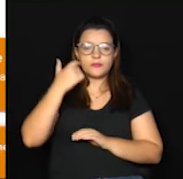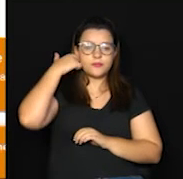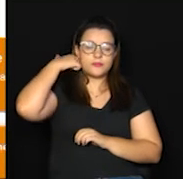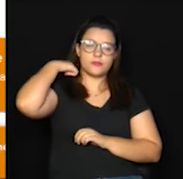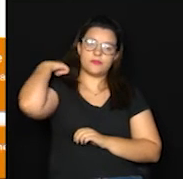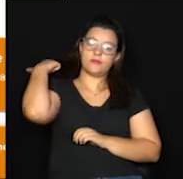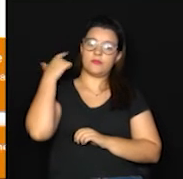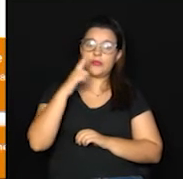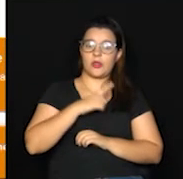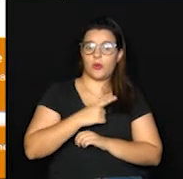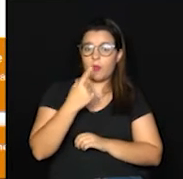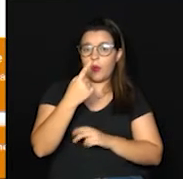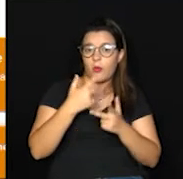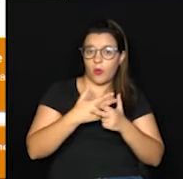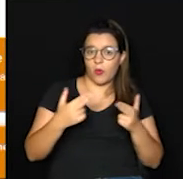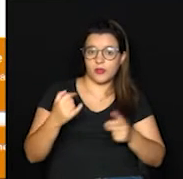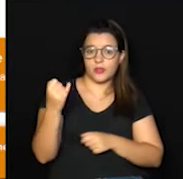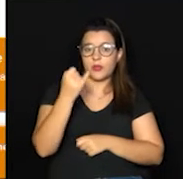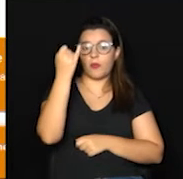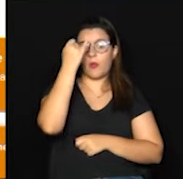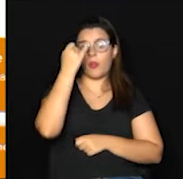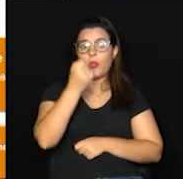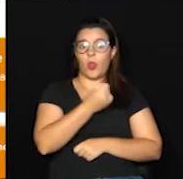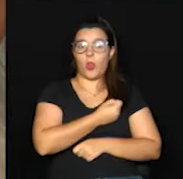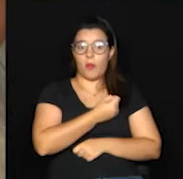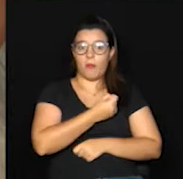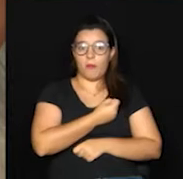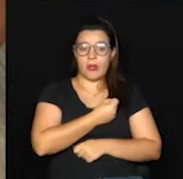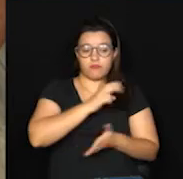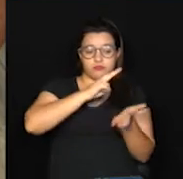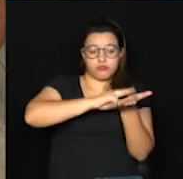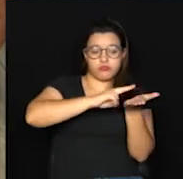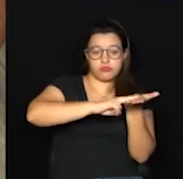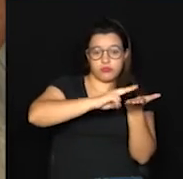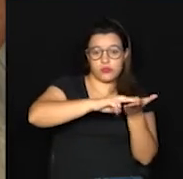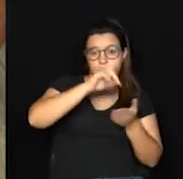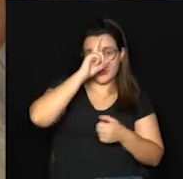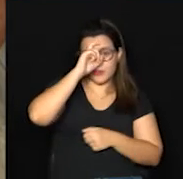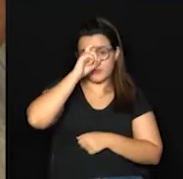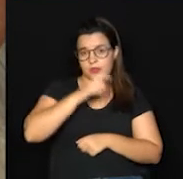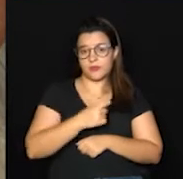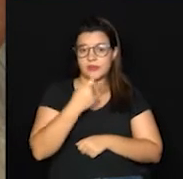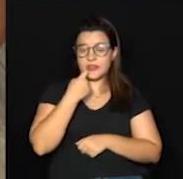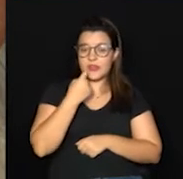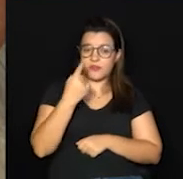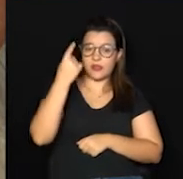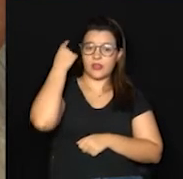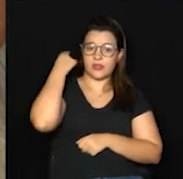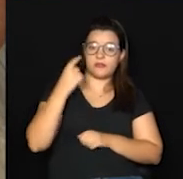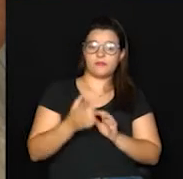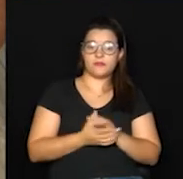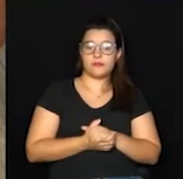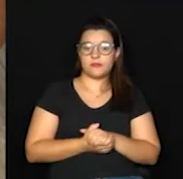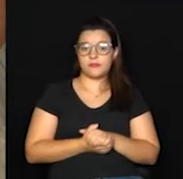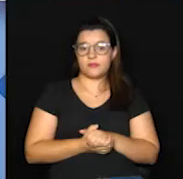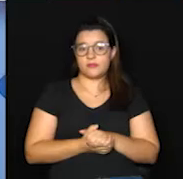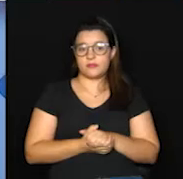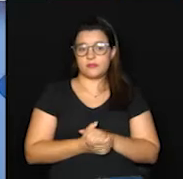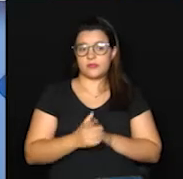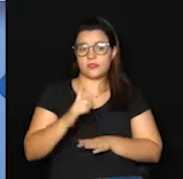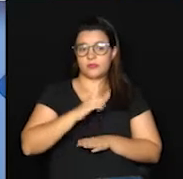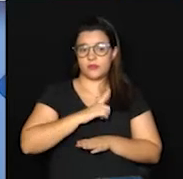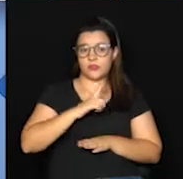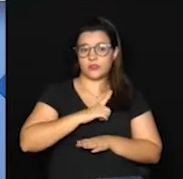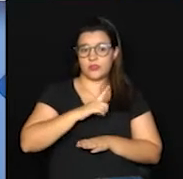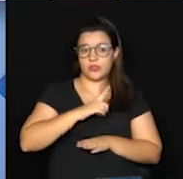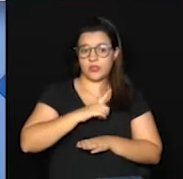fator importante para a cidade, que é o número de leitos, né? Então, até a última sexta-feira, nós tínhamos aí uma